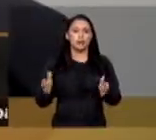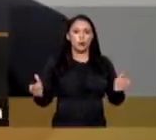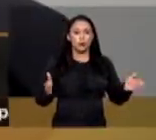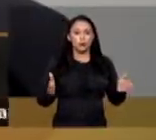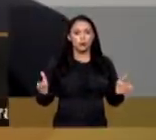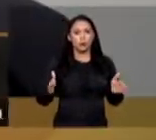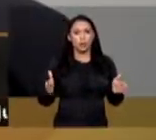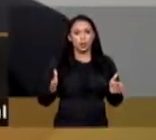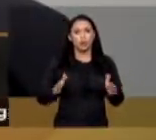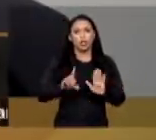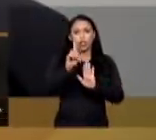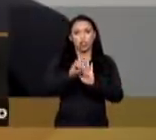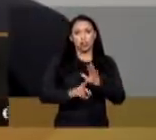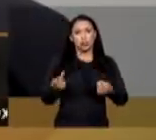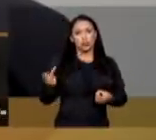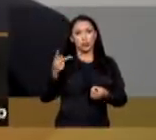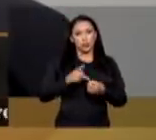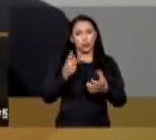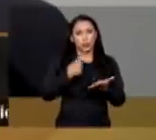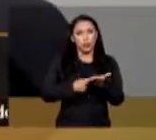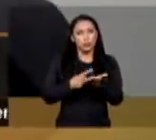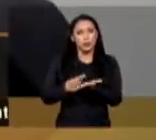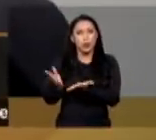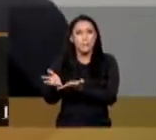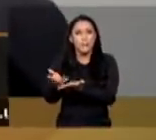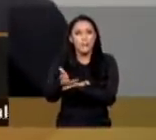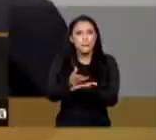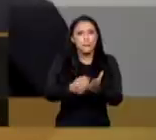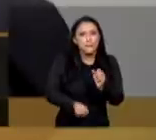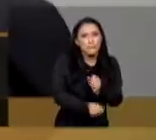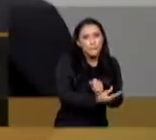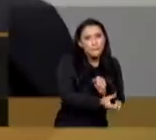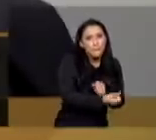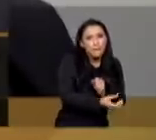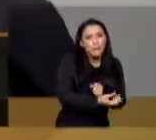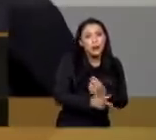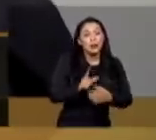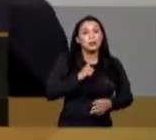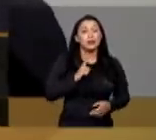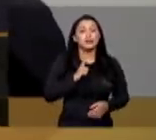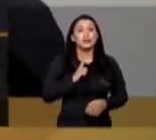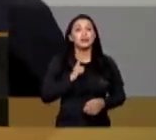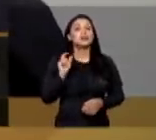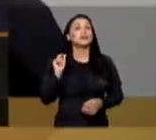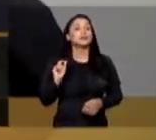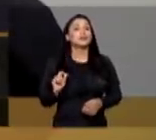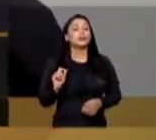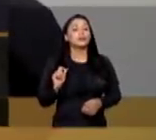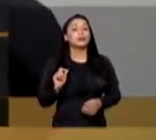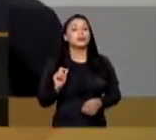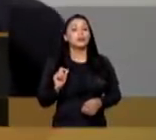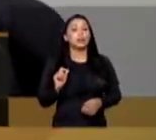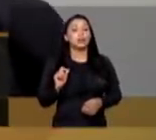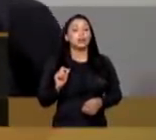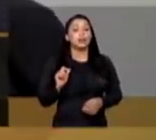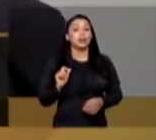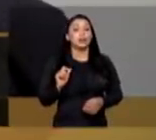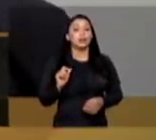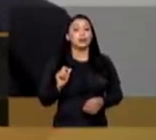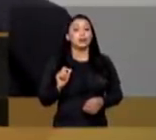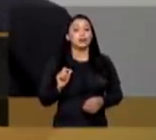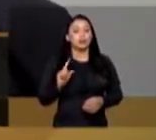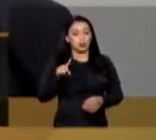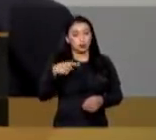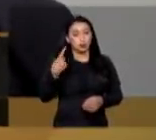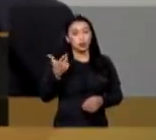tempo diretores da Petrobras comprometidos com a arrecadação de propinas, a fim de fazer o esquema funcionar, ou mais